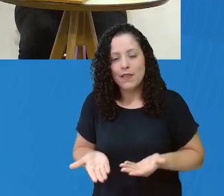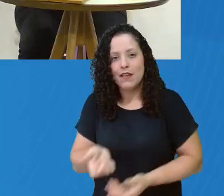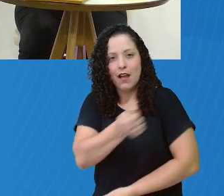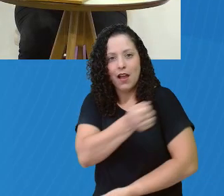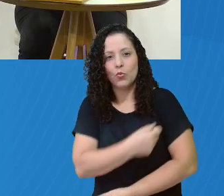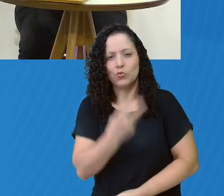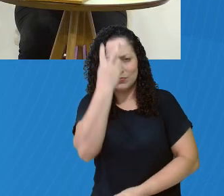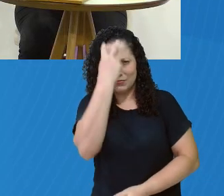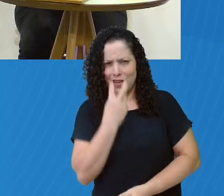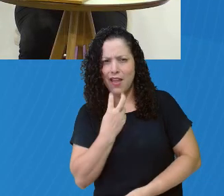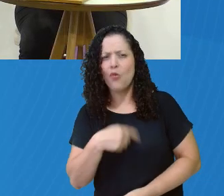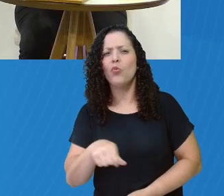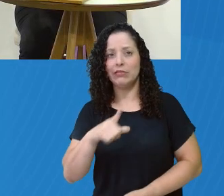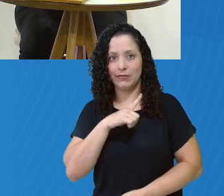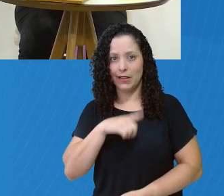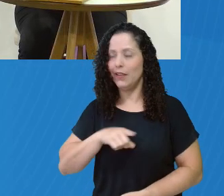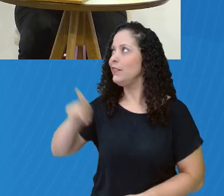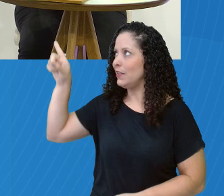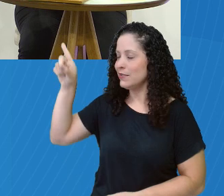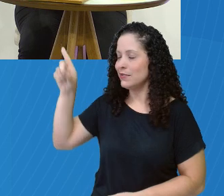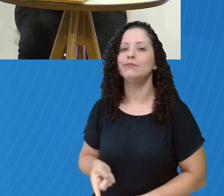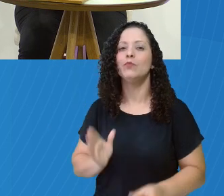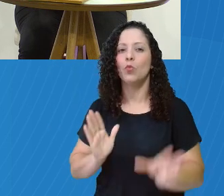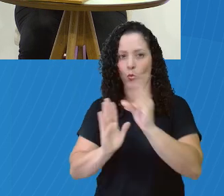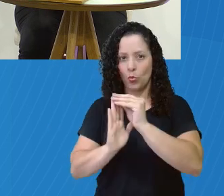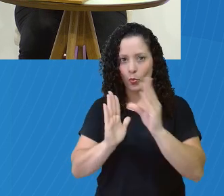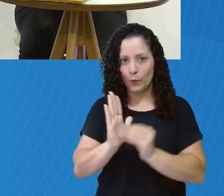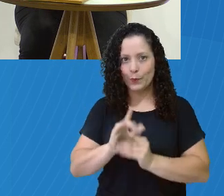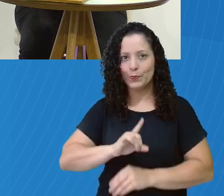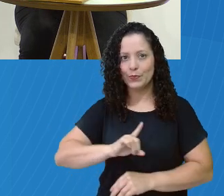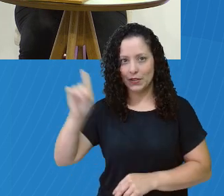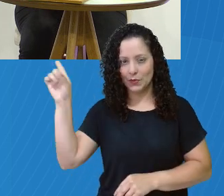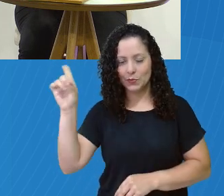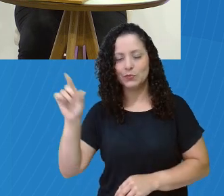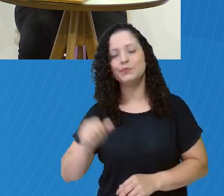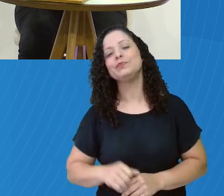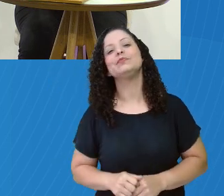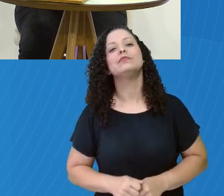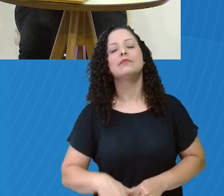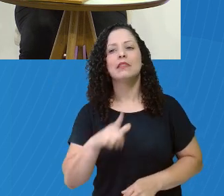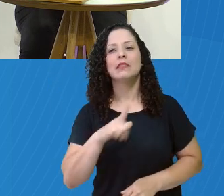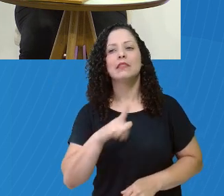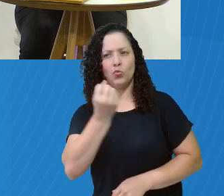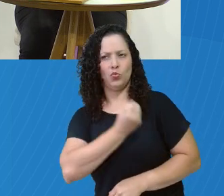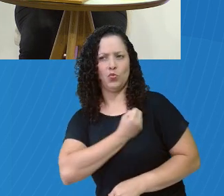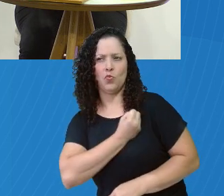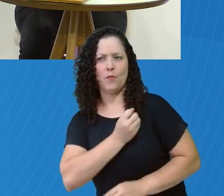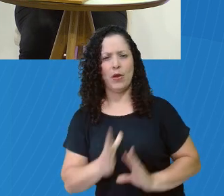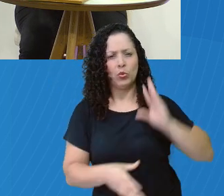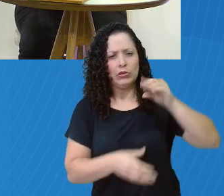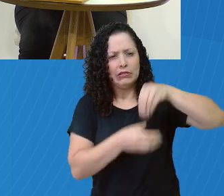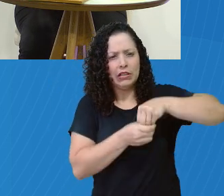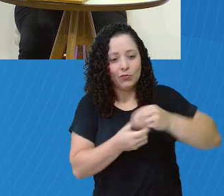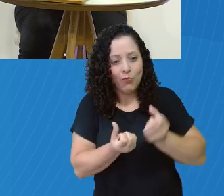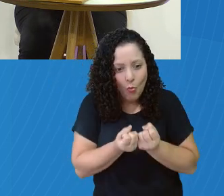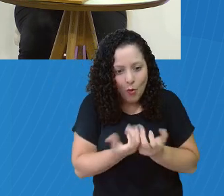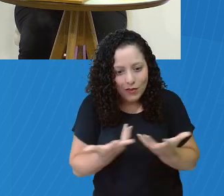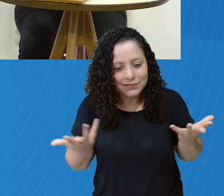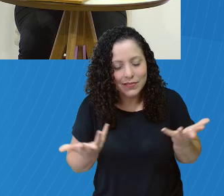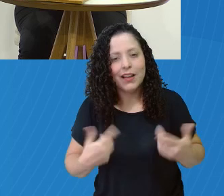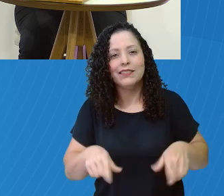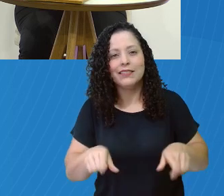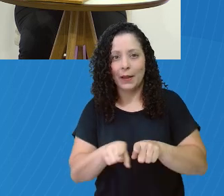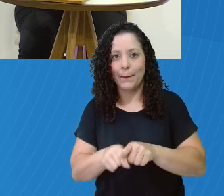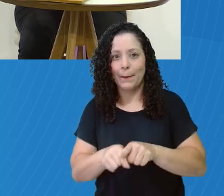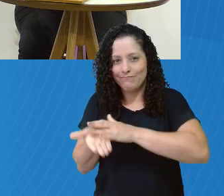esse material, um material bacana, que a gente tem a representação do número, a gente tem a quantidade dentro da caixinha e a escrita